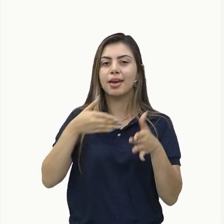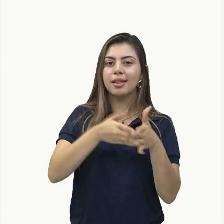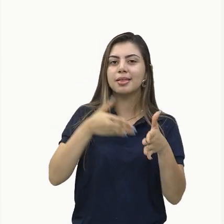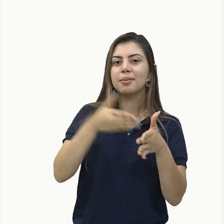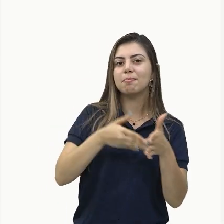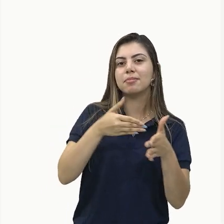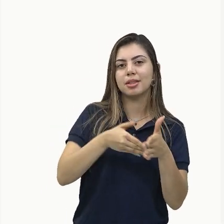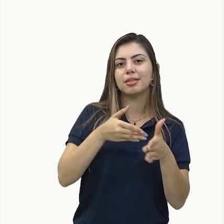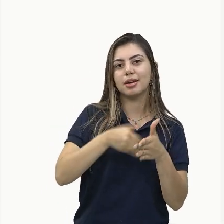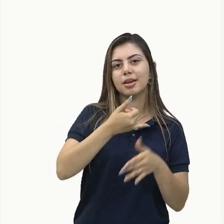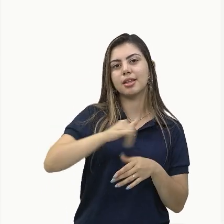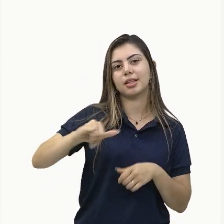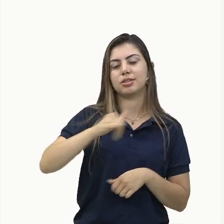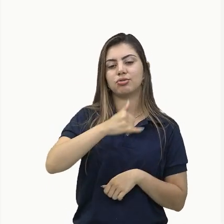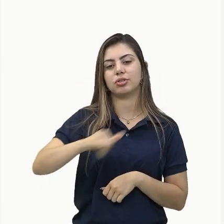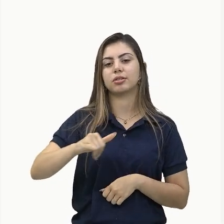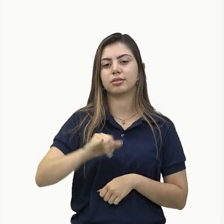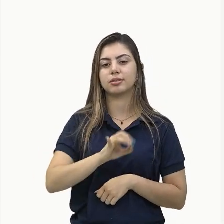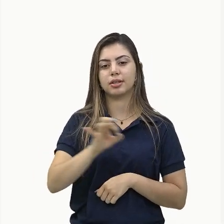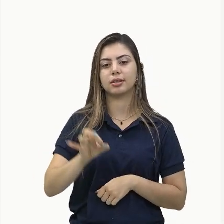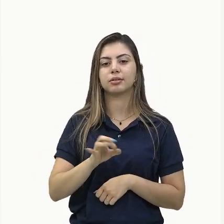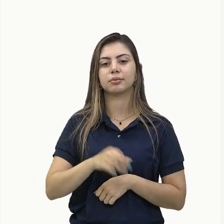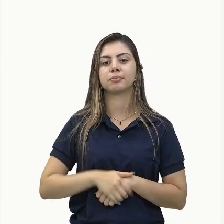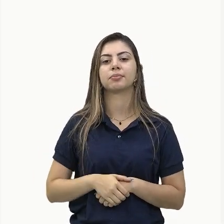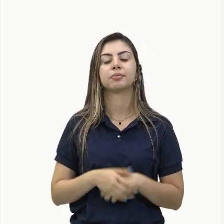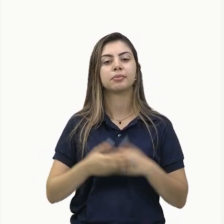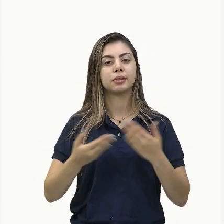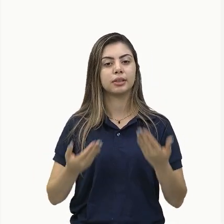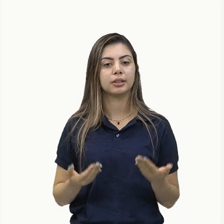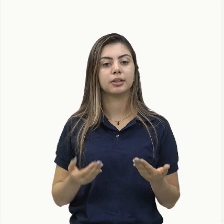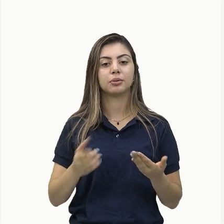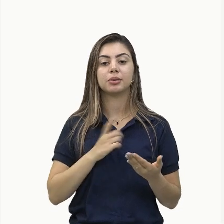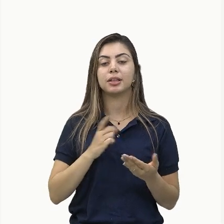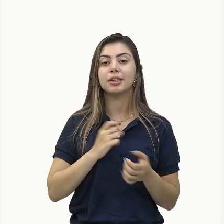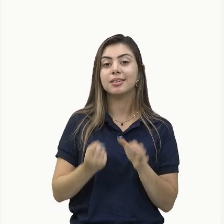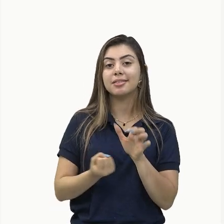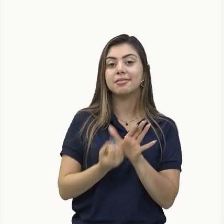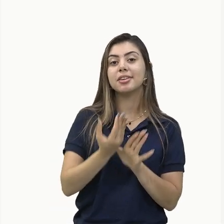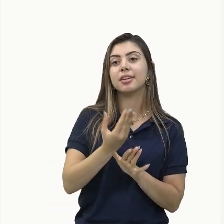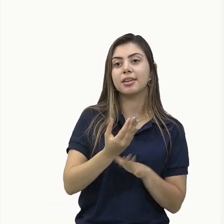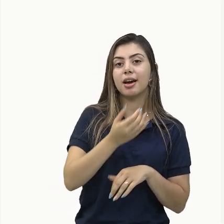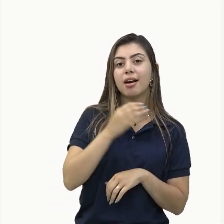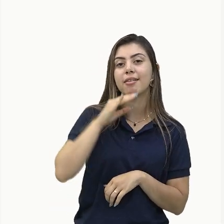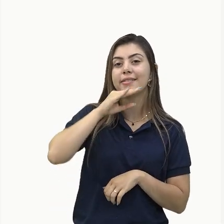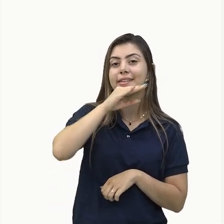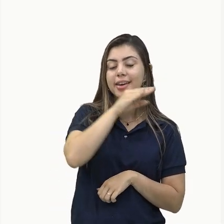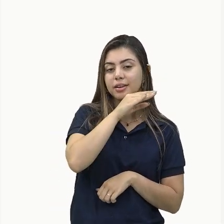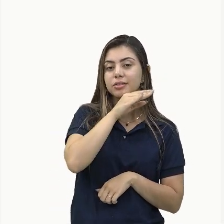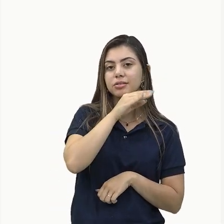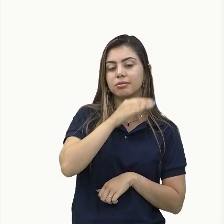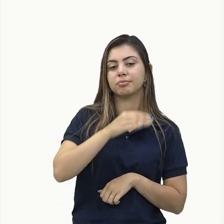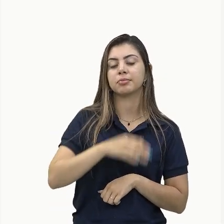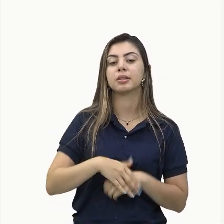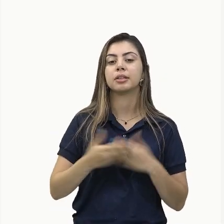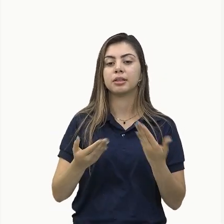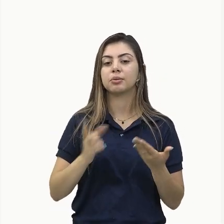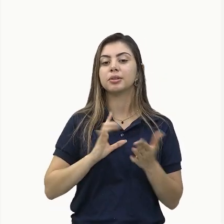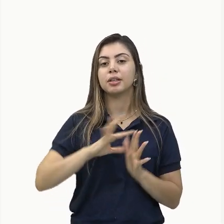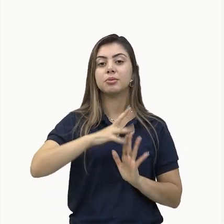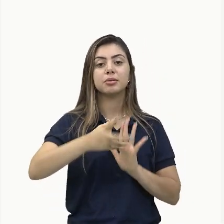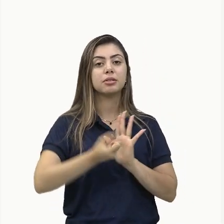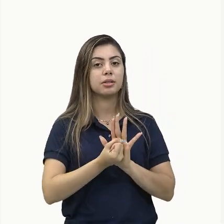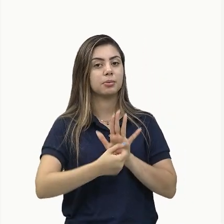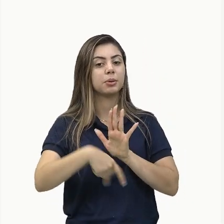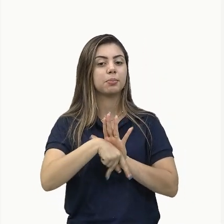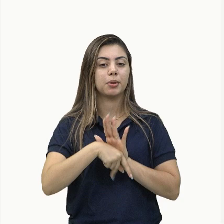Os resistores, você tem aí, geram calor pelo esse efeito. E eu tenho aqui este símbolo. E